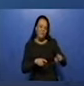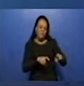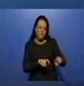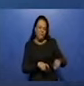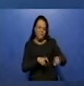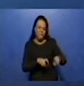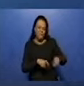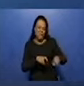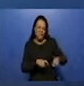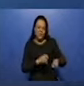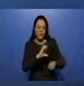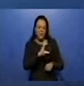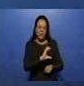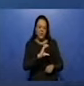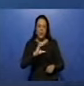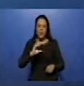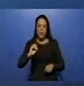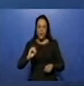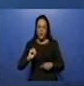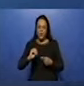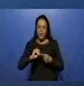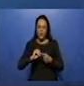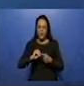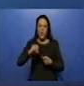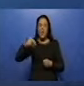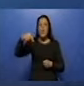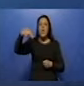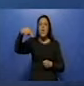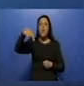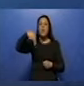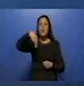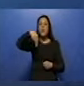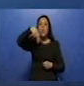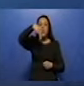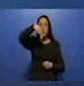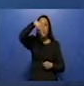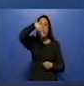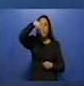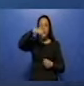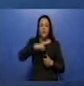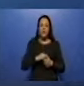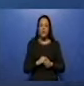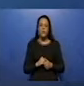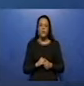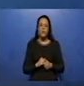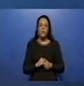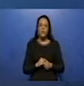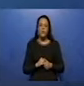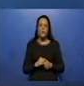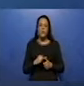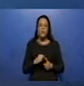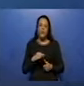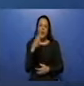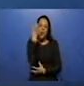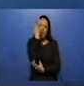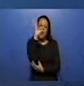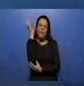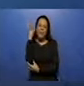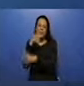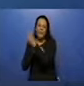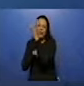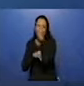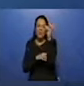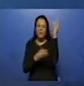na região centro-oeste e norte do país. Tem acontecido o desmatamento da região amazônica em razão da